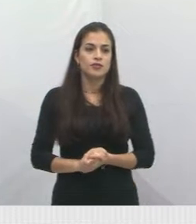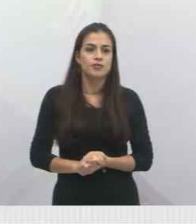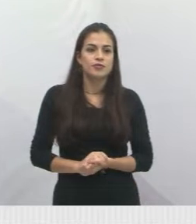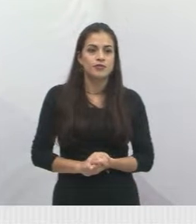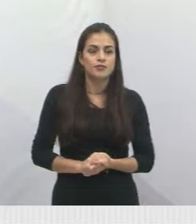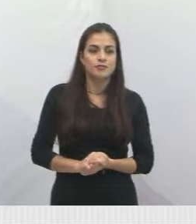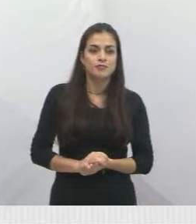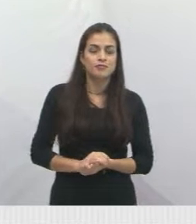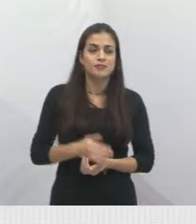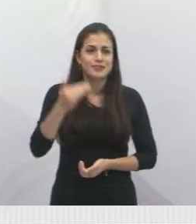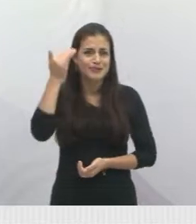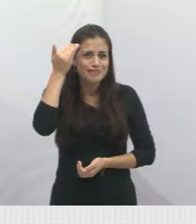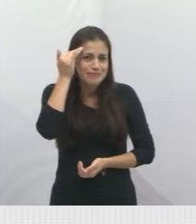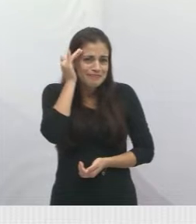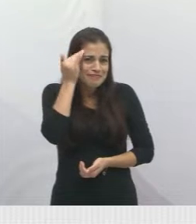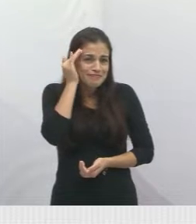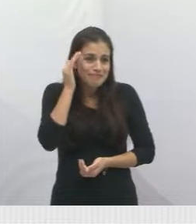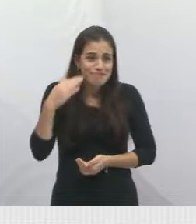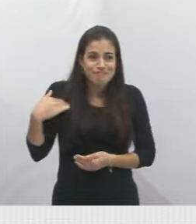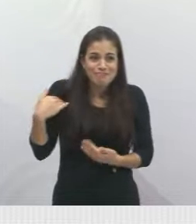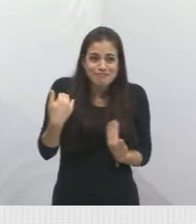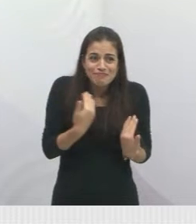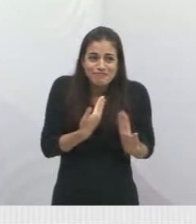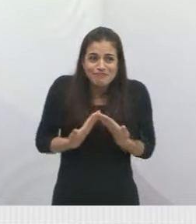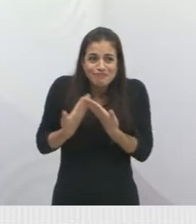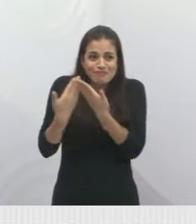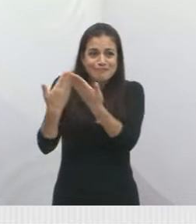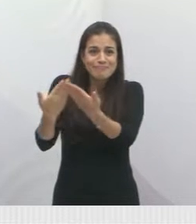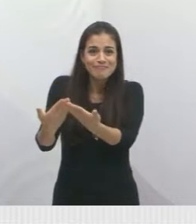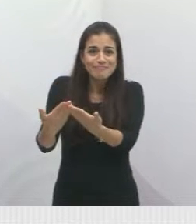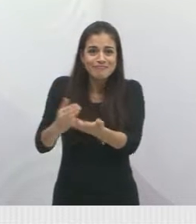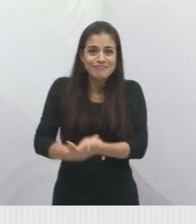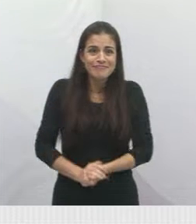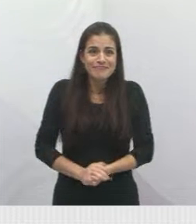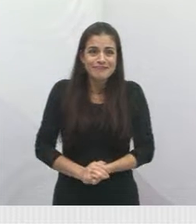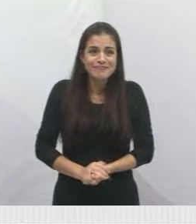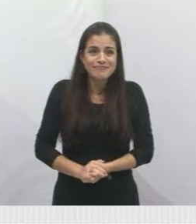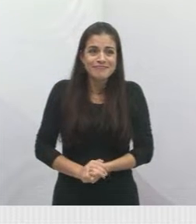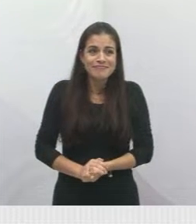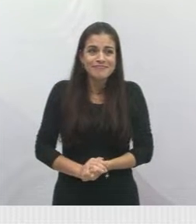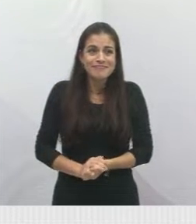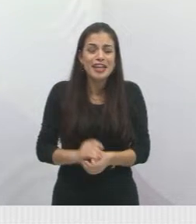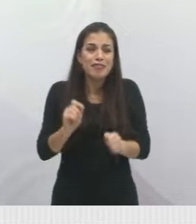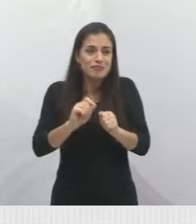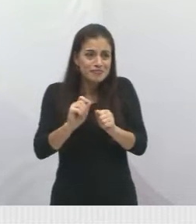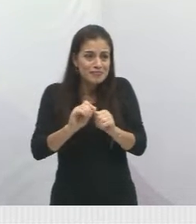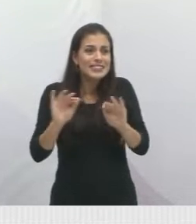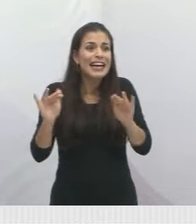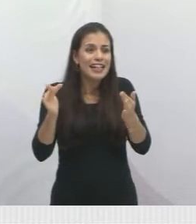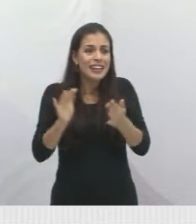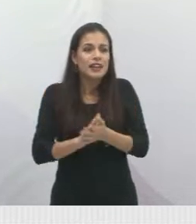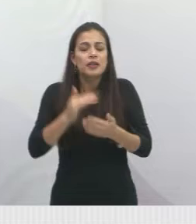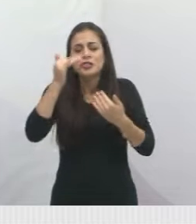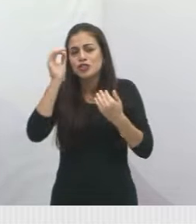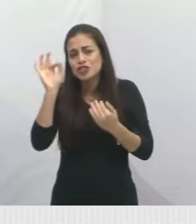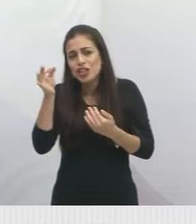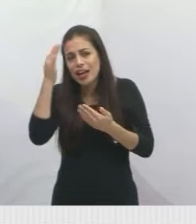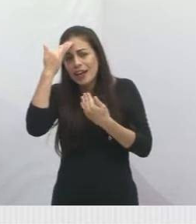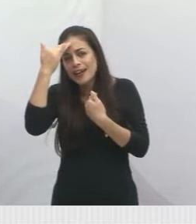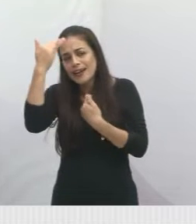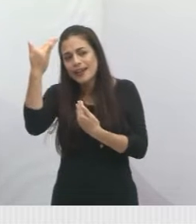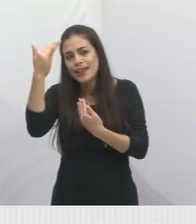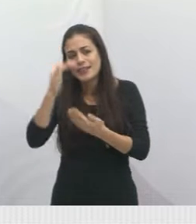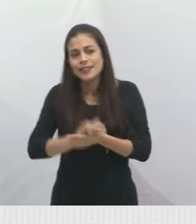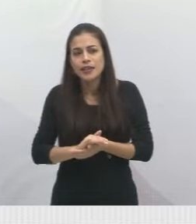entender as nossas demandas e, em breve, colocando em prática. Quero já agradecer, secretário, por